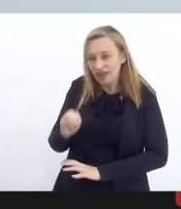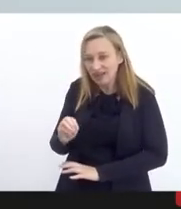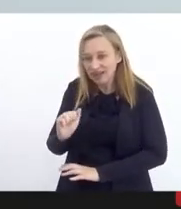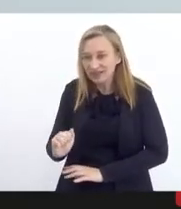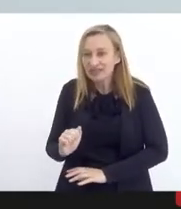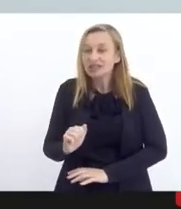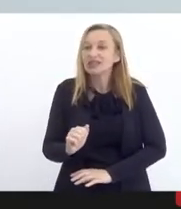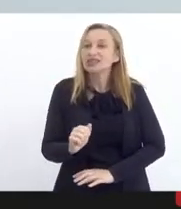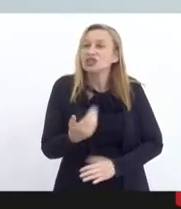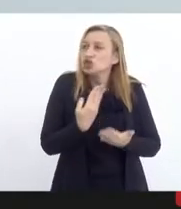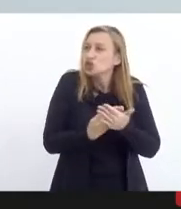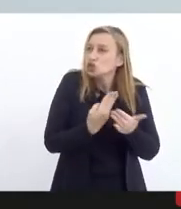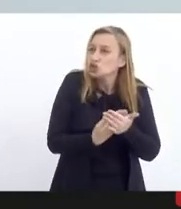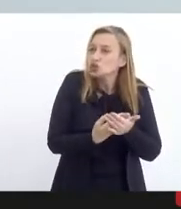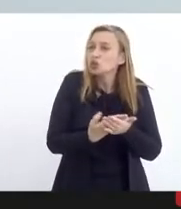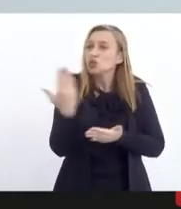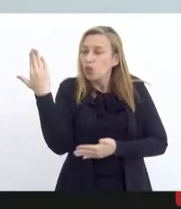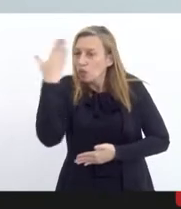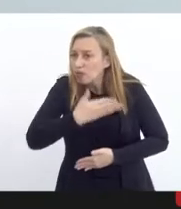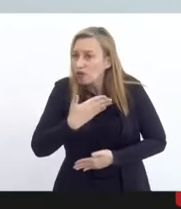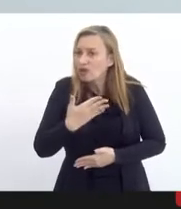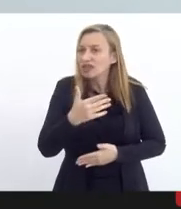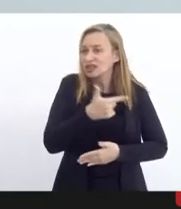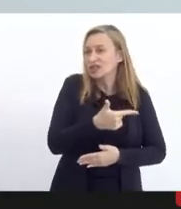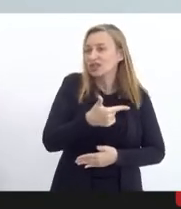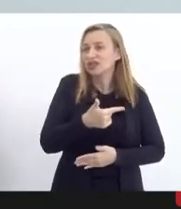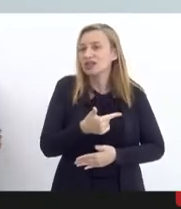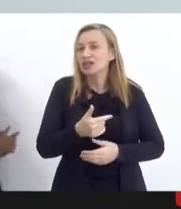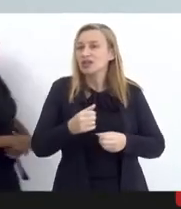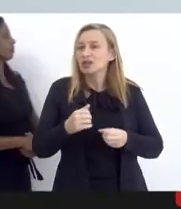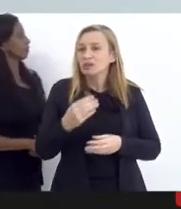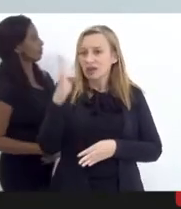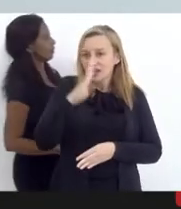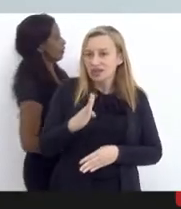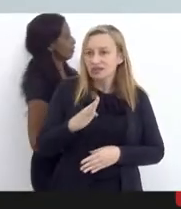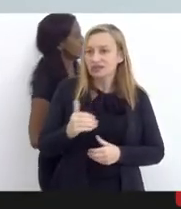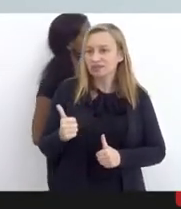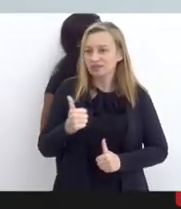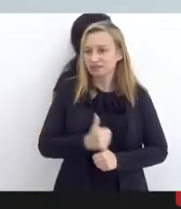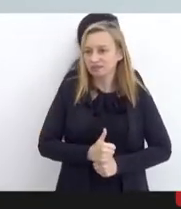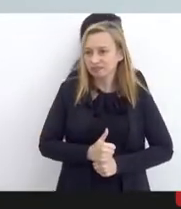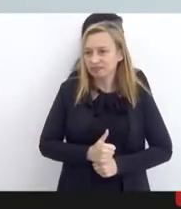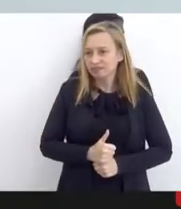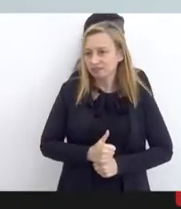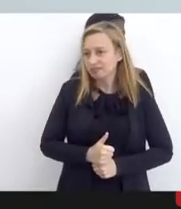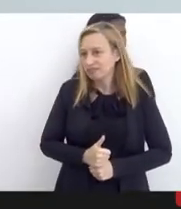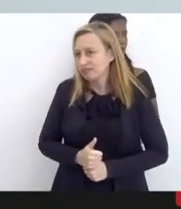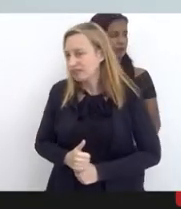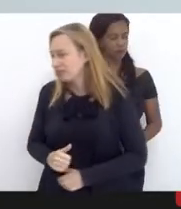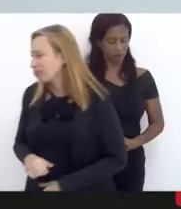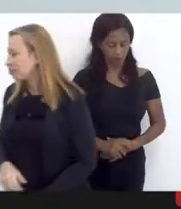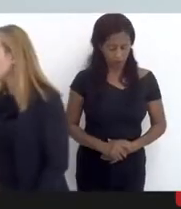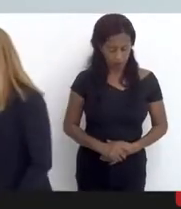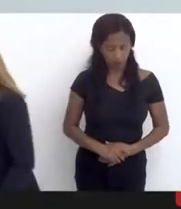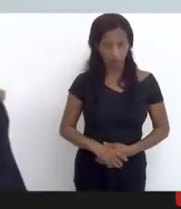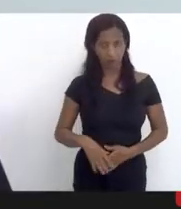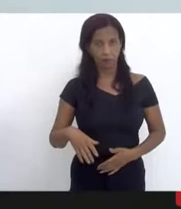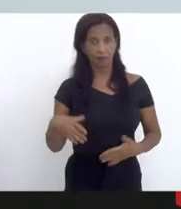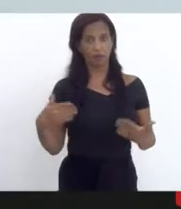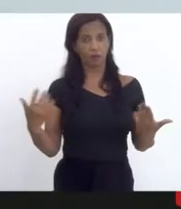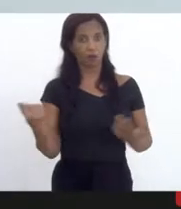Já existem estudos comprovando que até 2030 o brasileiro médio vai requerer duas vezes mais energia do que hoje, a gente está falando em 10